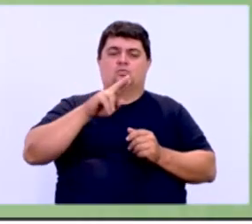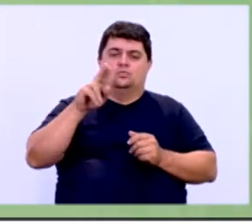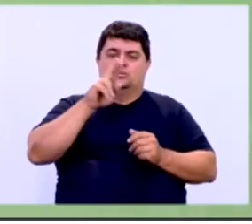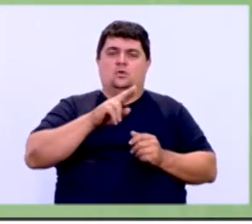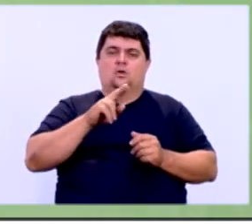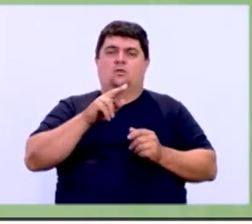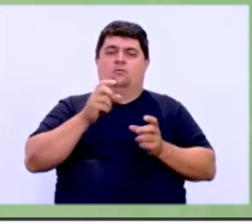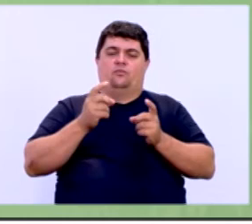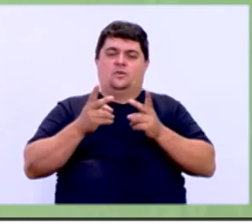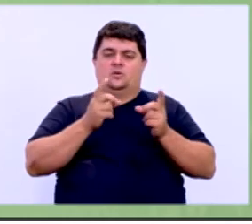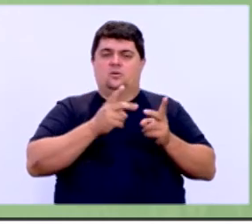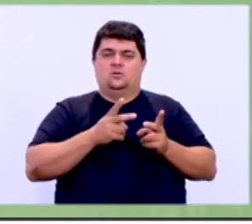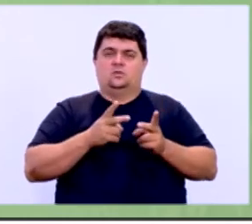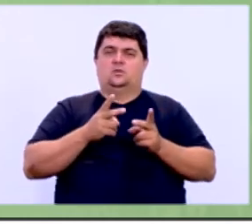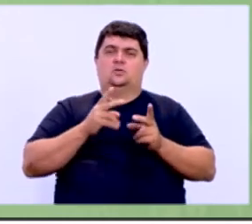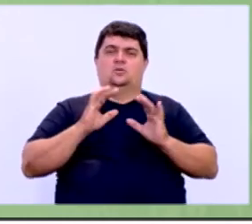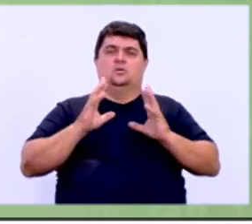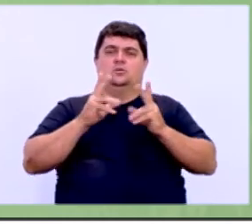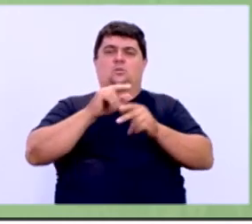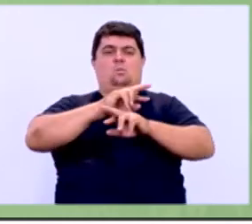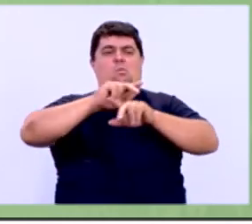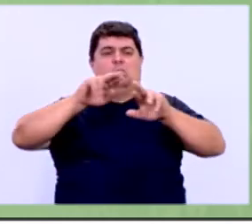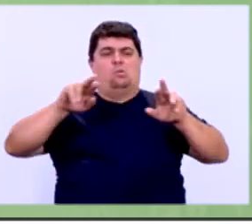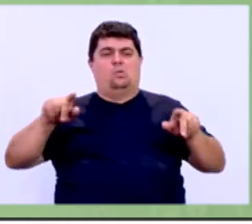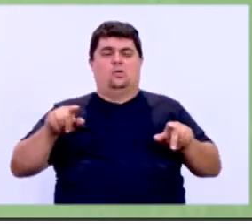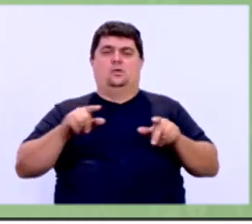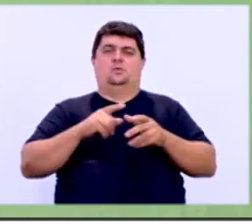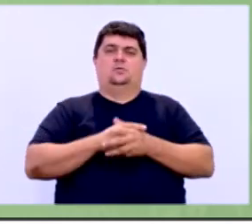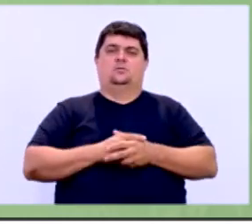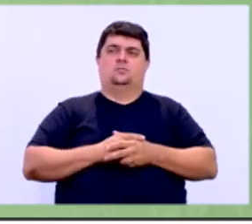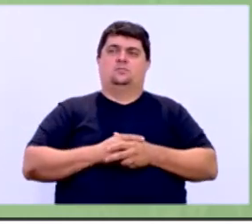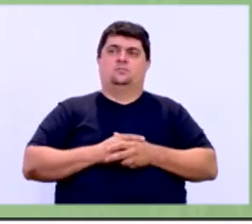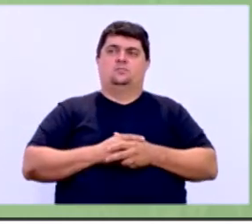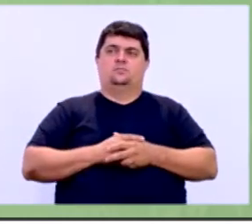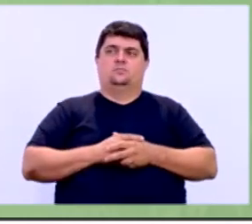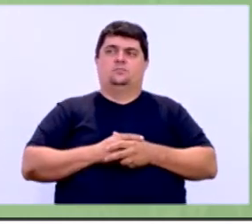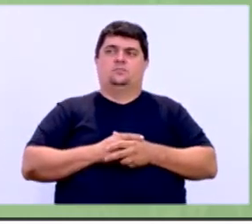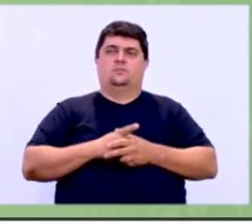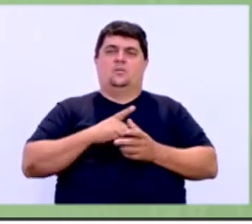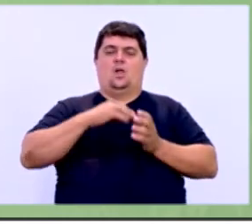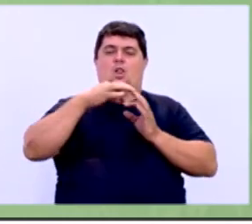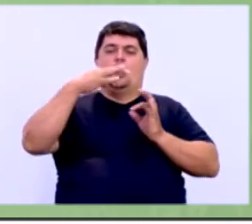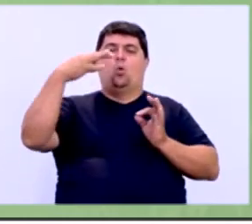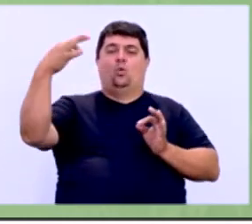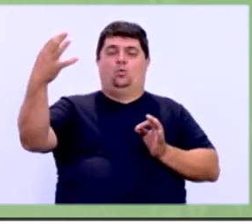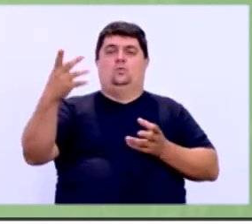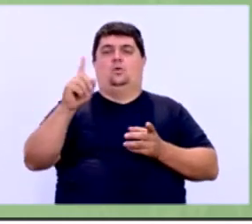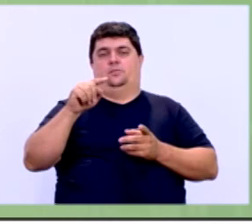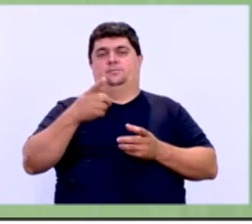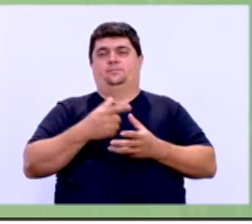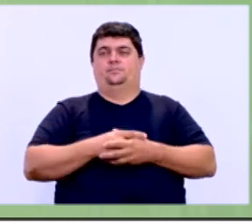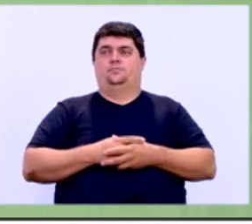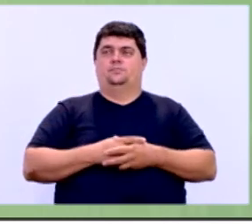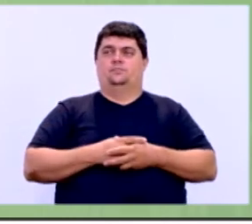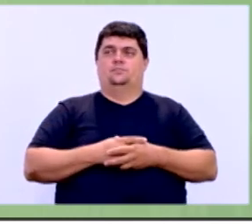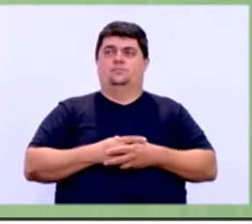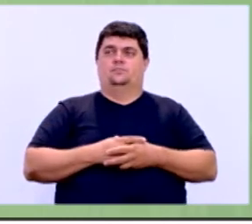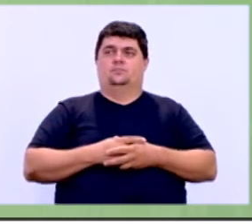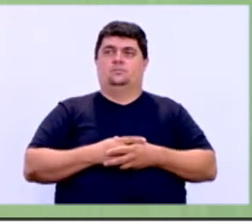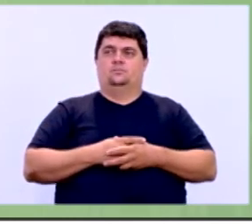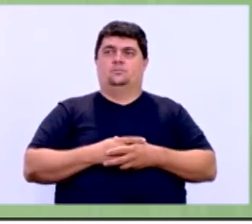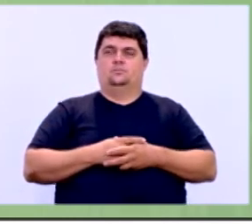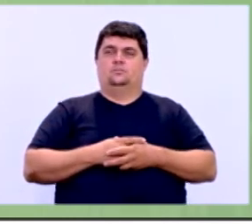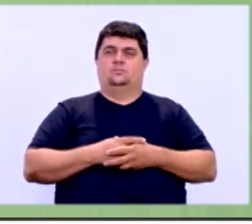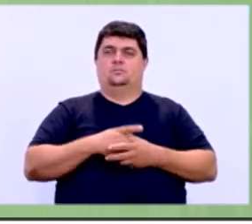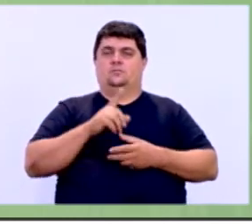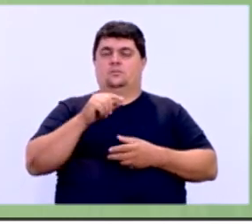né, vender produtos e serviços. E esse financiamento, geralmente, ele é de longo prazo. Né? Esses financiamentos de longo